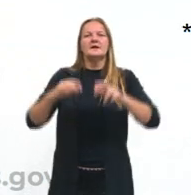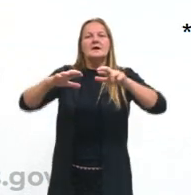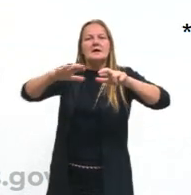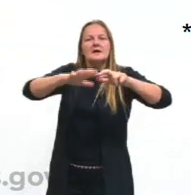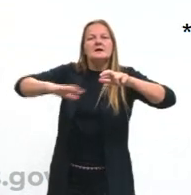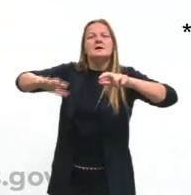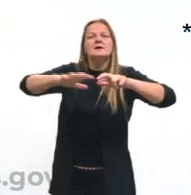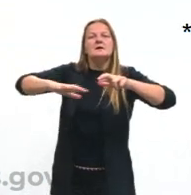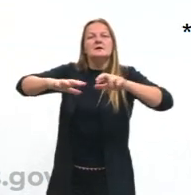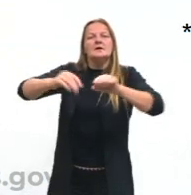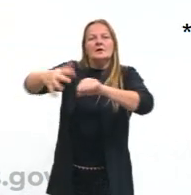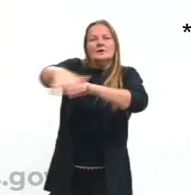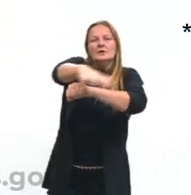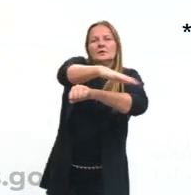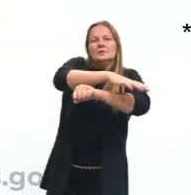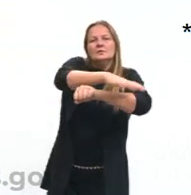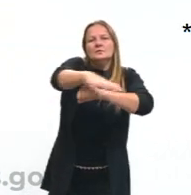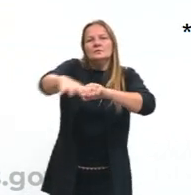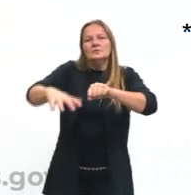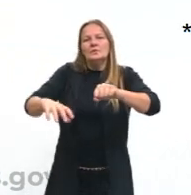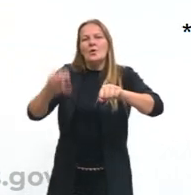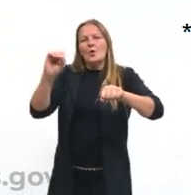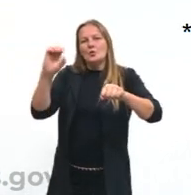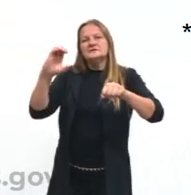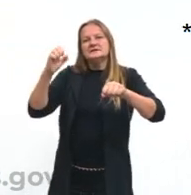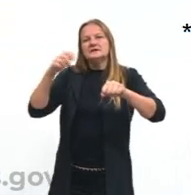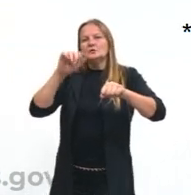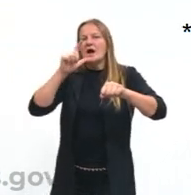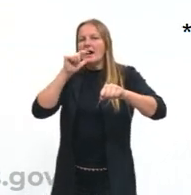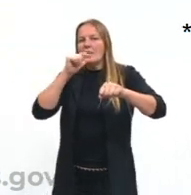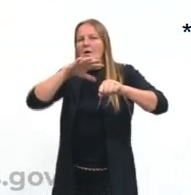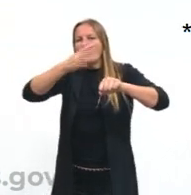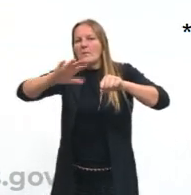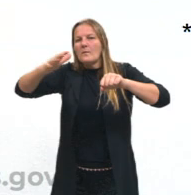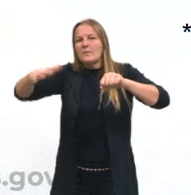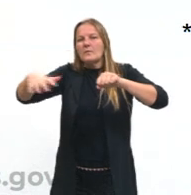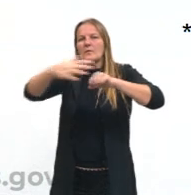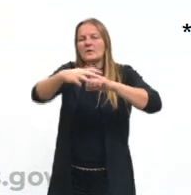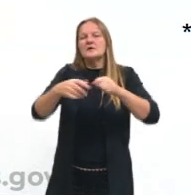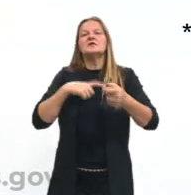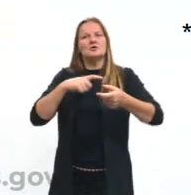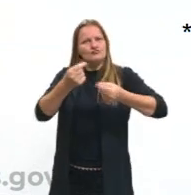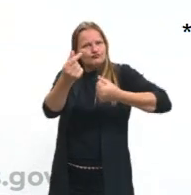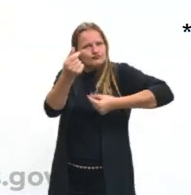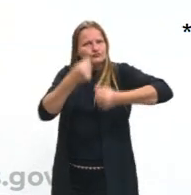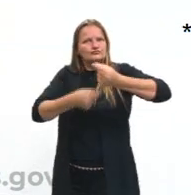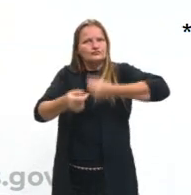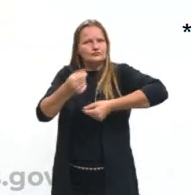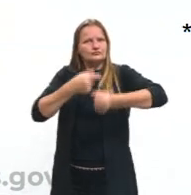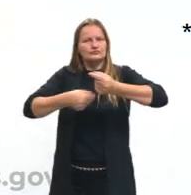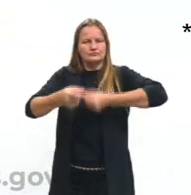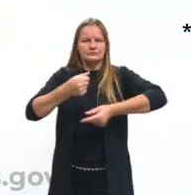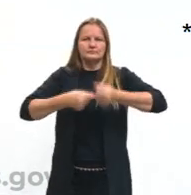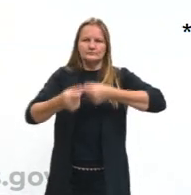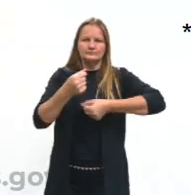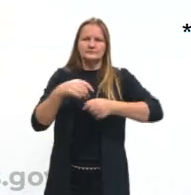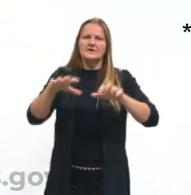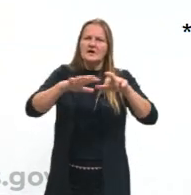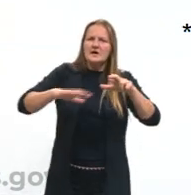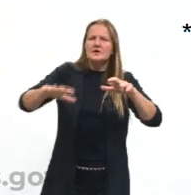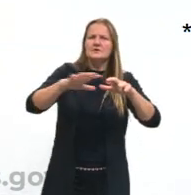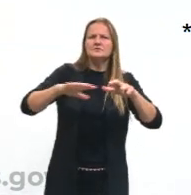banhada pelo oceano então é uma região que tem comércio Ok então dizer se desenvolve o comércio e essa região